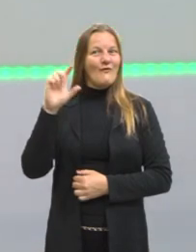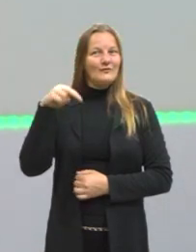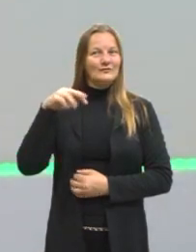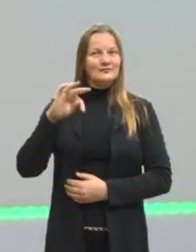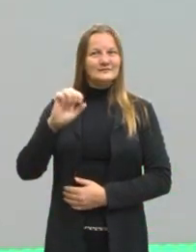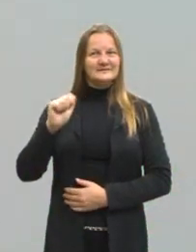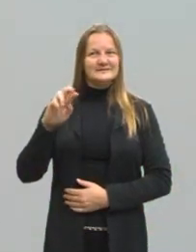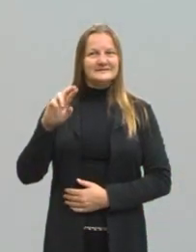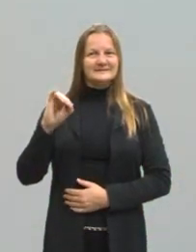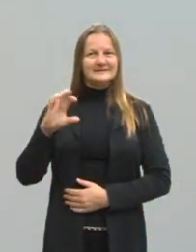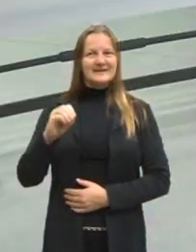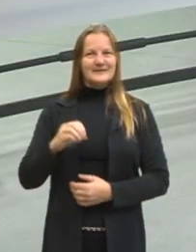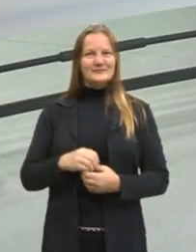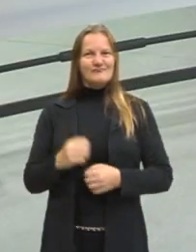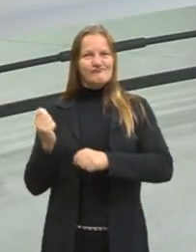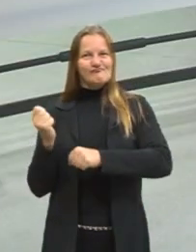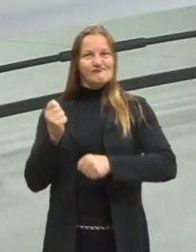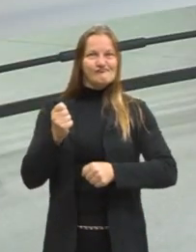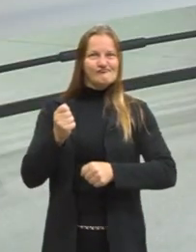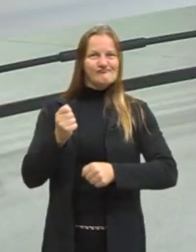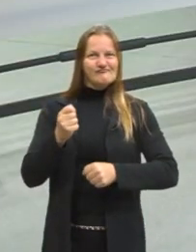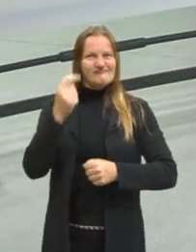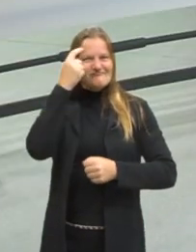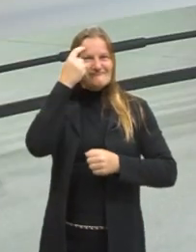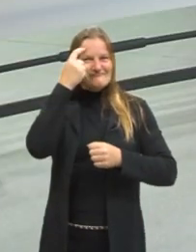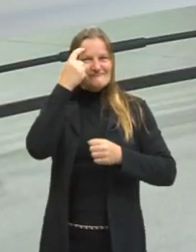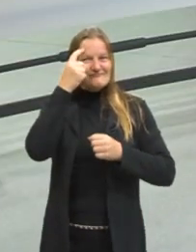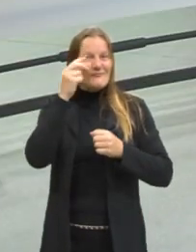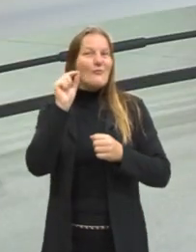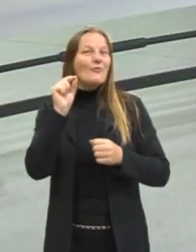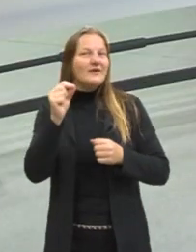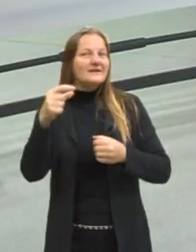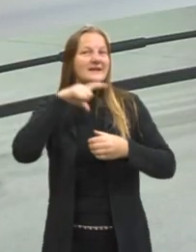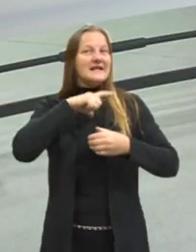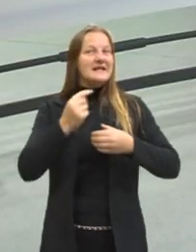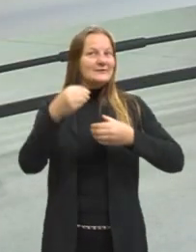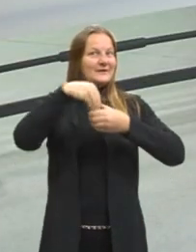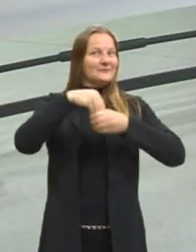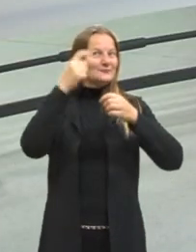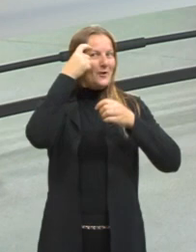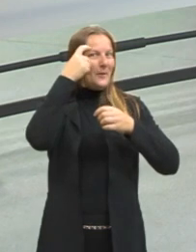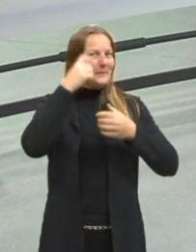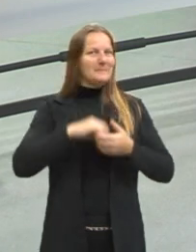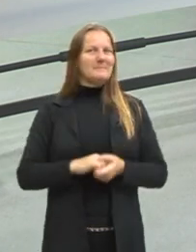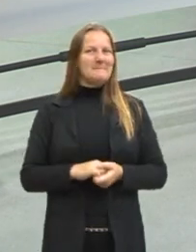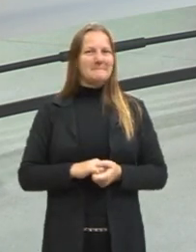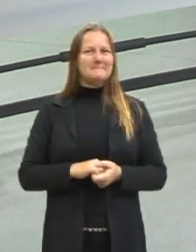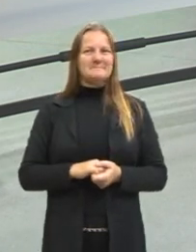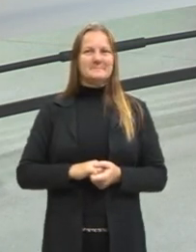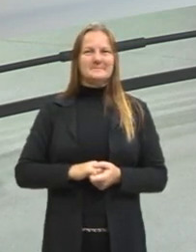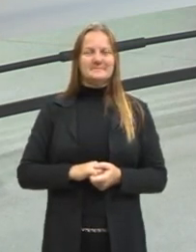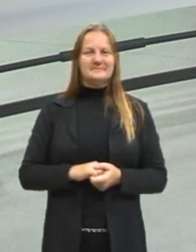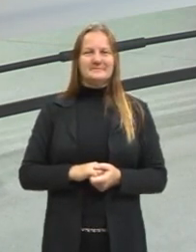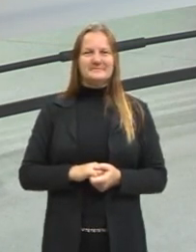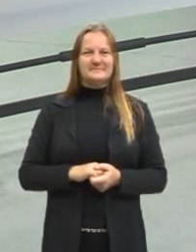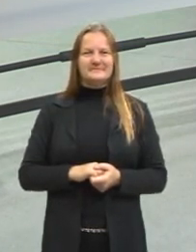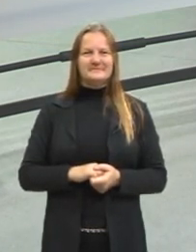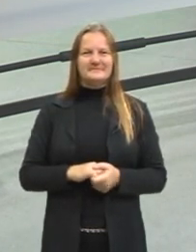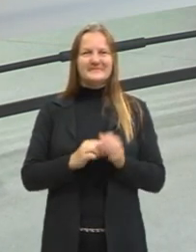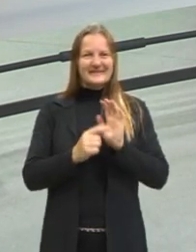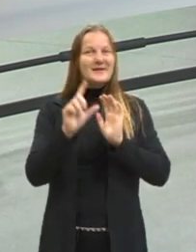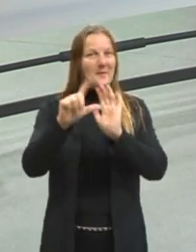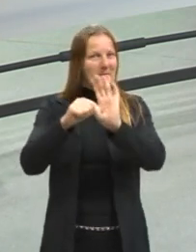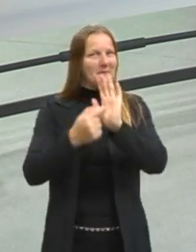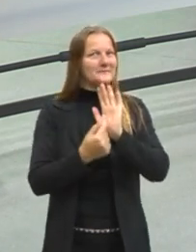né com essa pequena essa esse pequeno instrumento aí que eu vou precisar para mostrar para vocês o que que nós temos